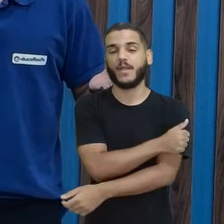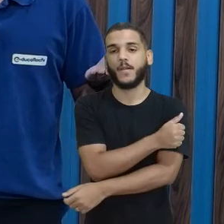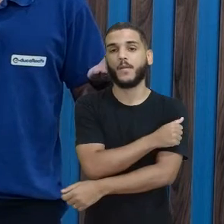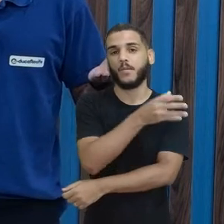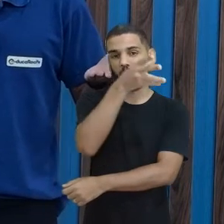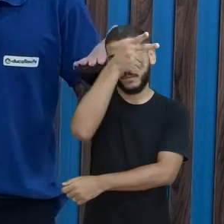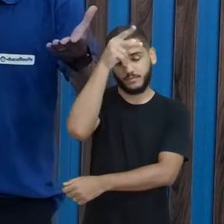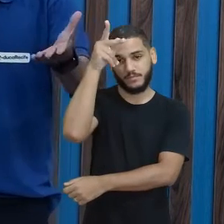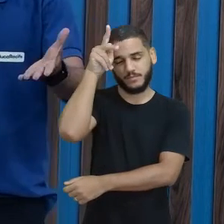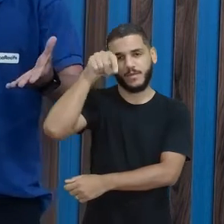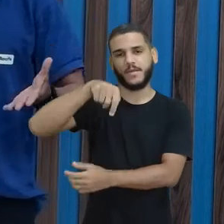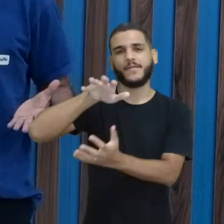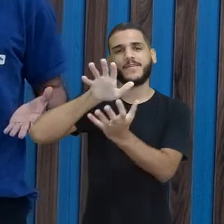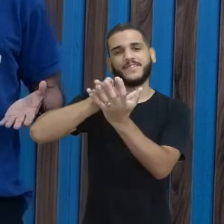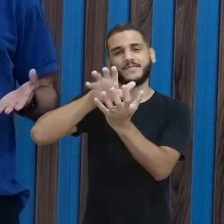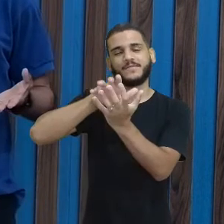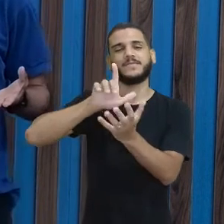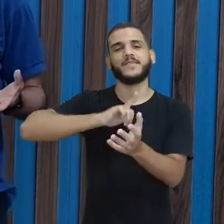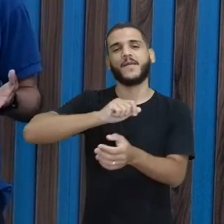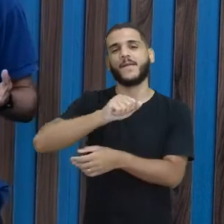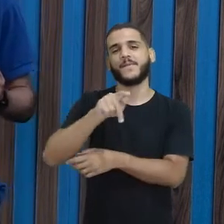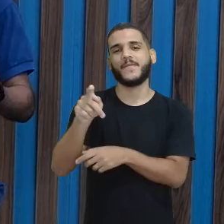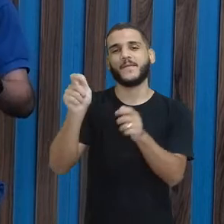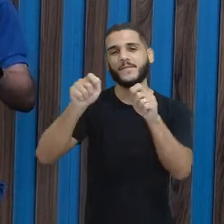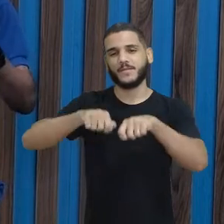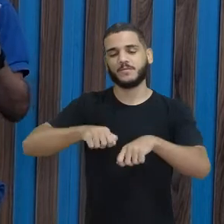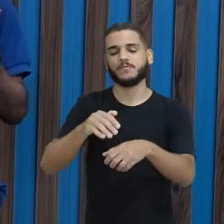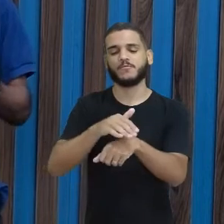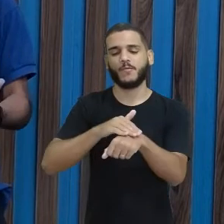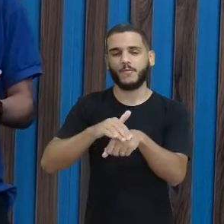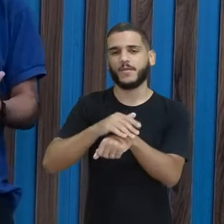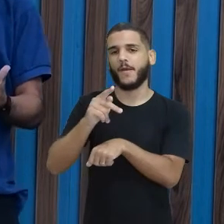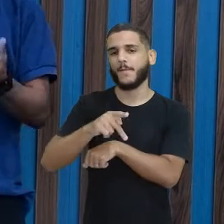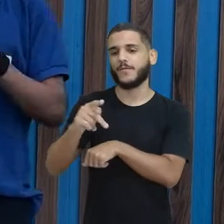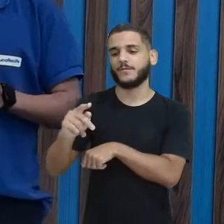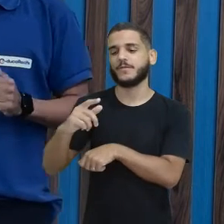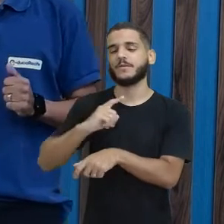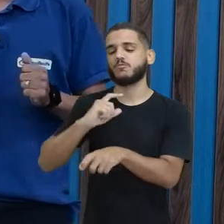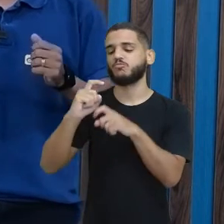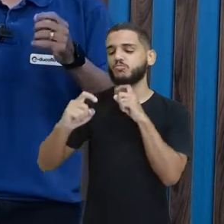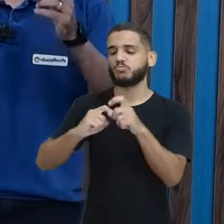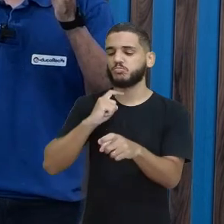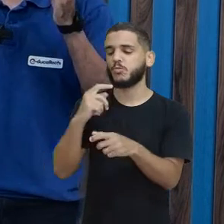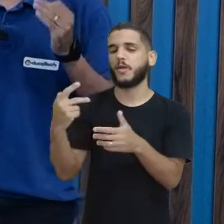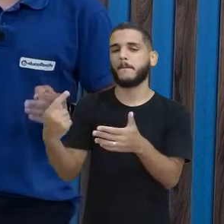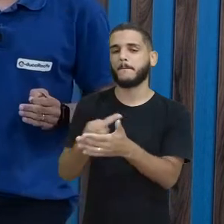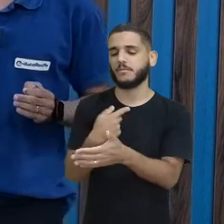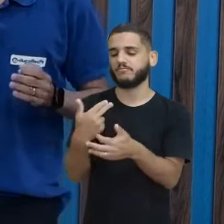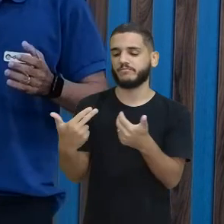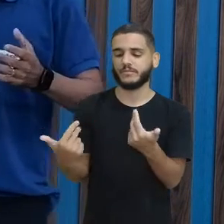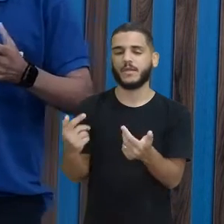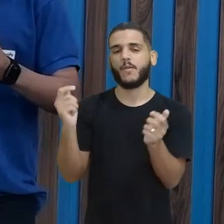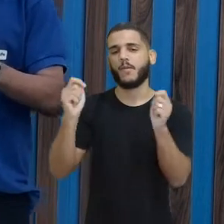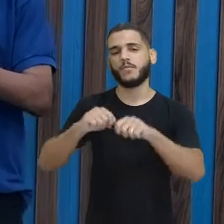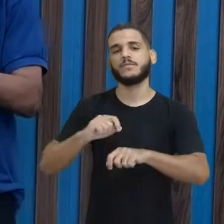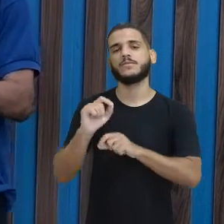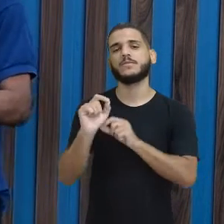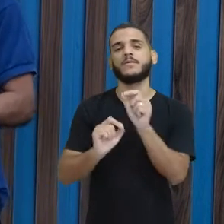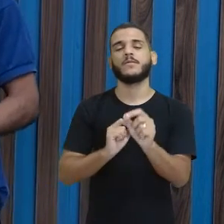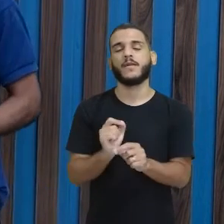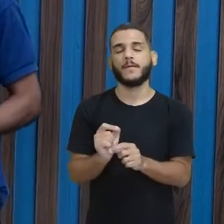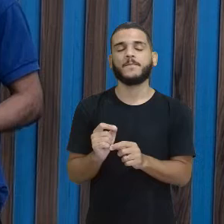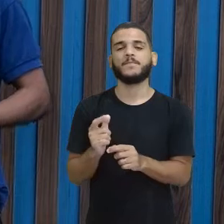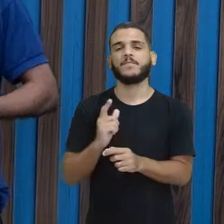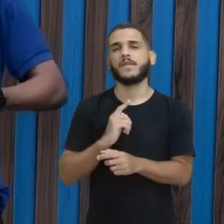pelo aplicativo para falar com o Ricardinho Matemática, tirar suas dúvidas, isso mesmo. Você vai conseguir colocar lá suas dúvidas